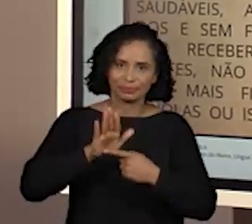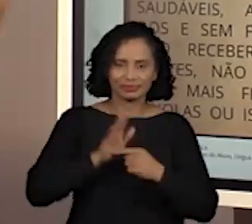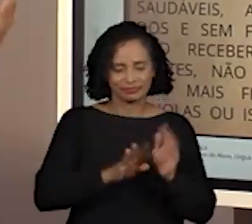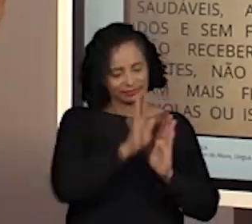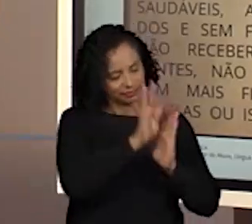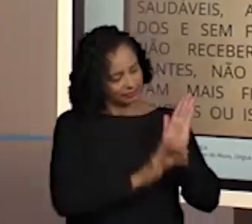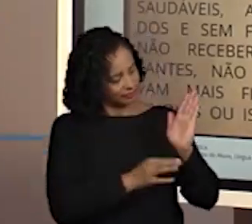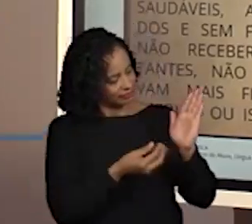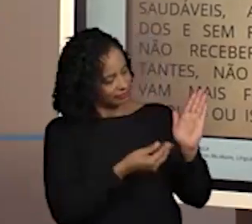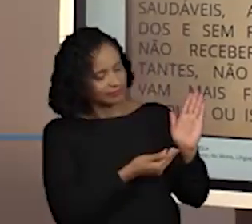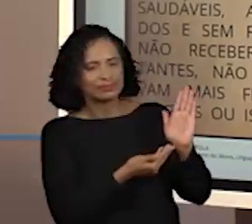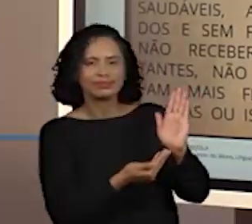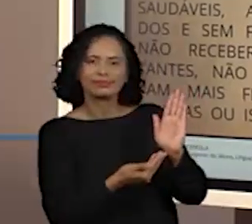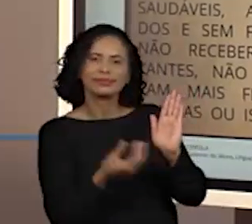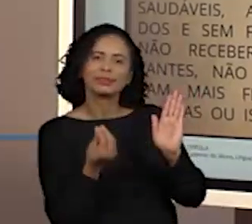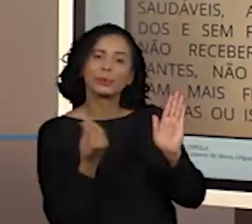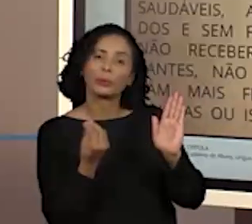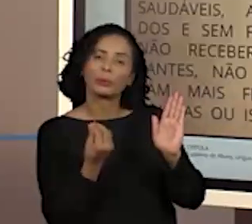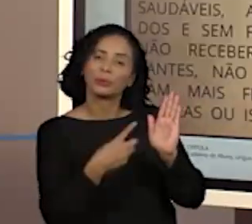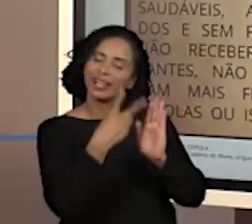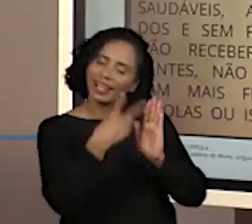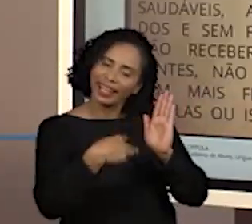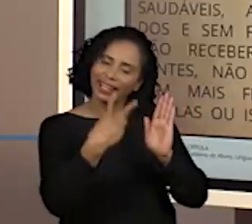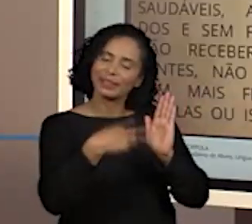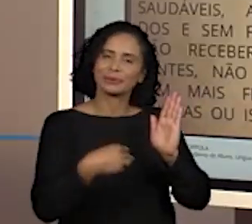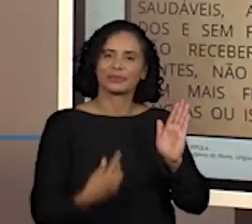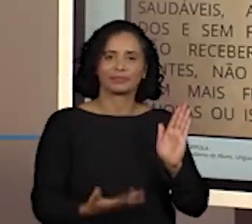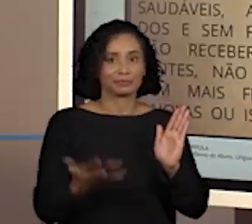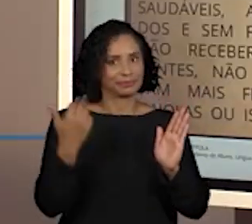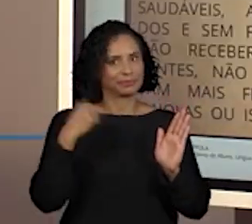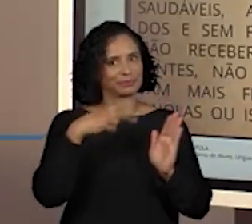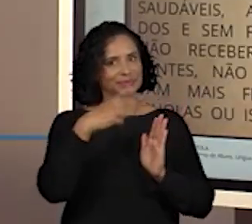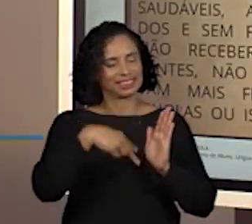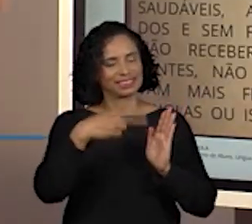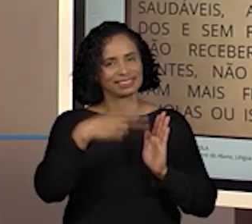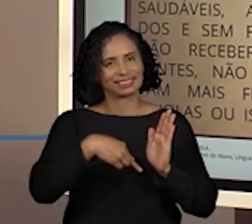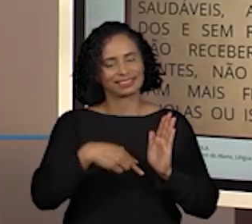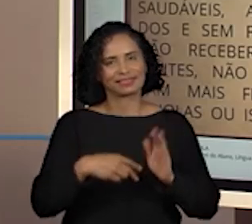que maneira? A partir da leitura. Venham comigo.